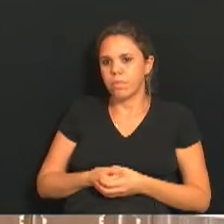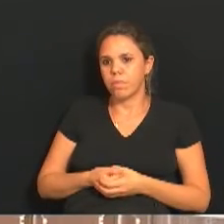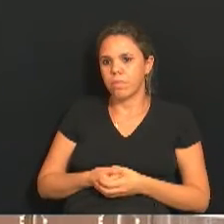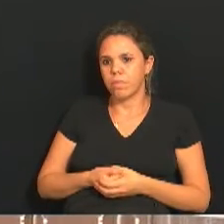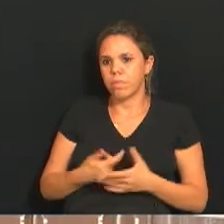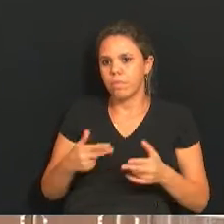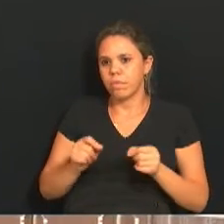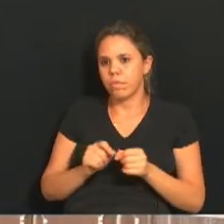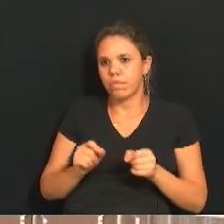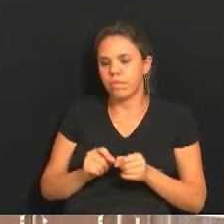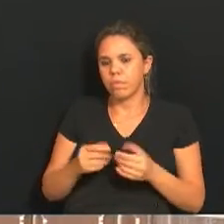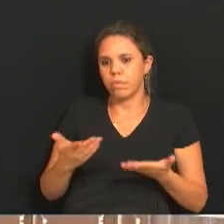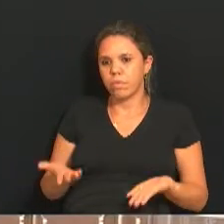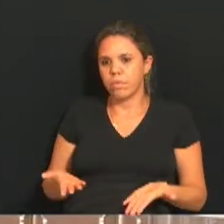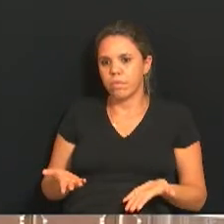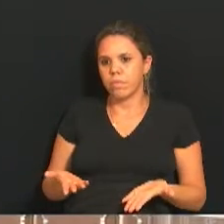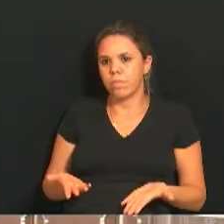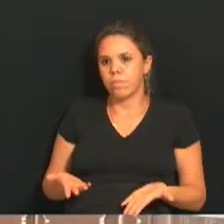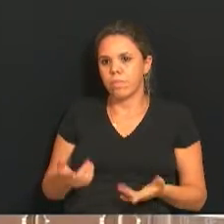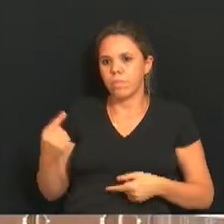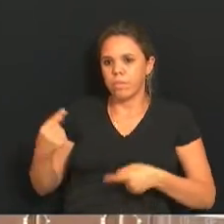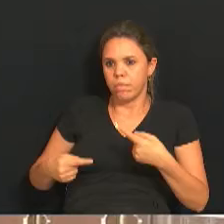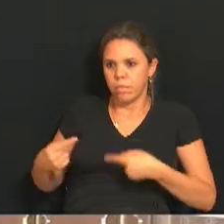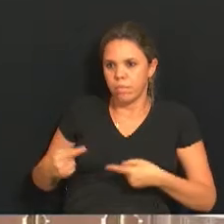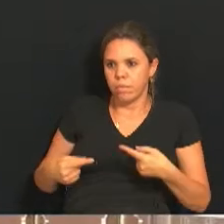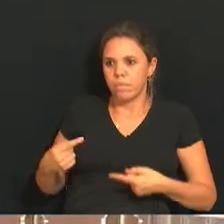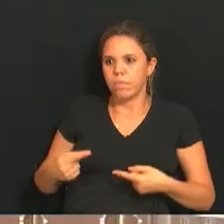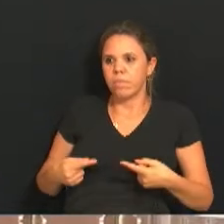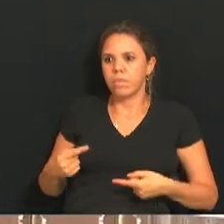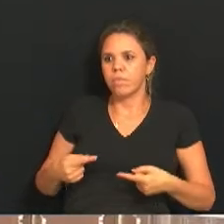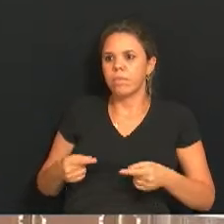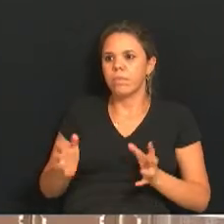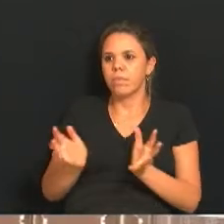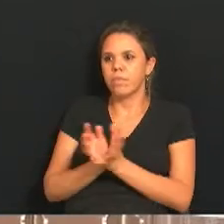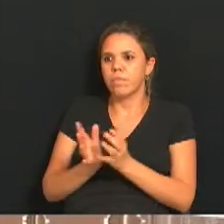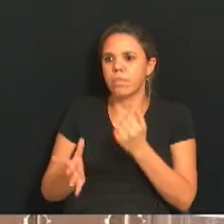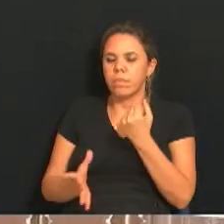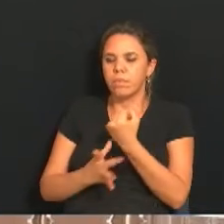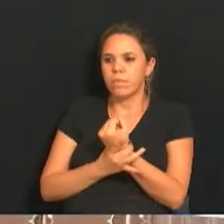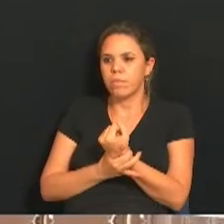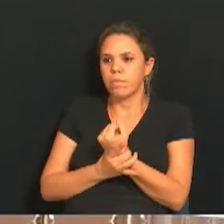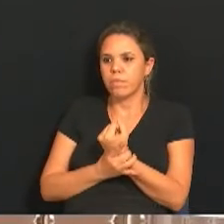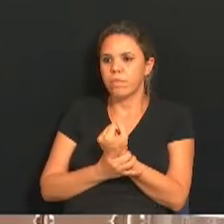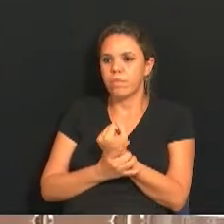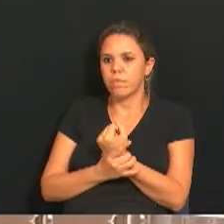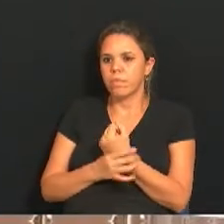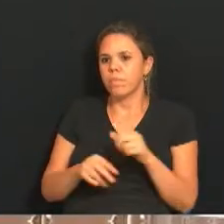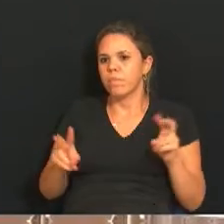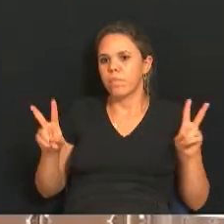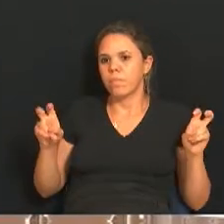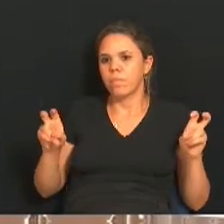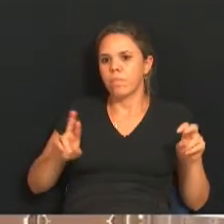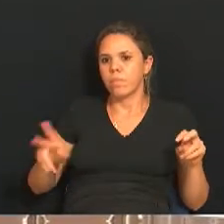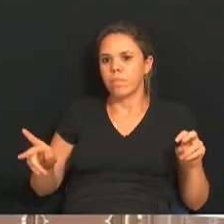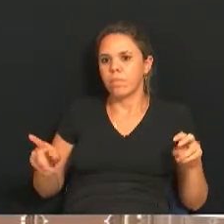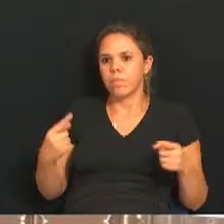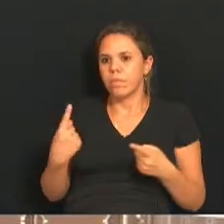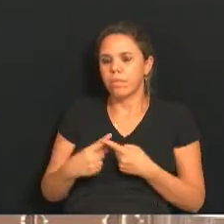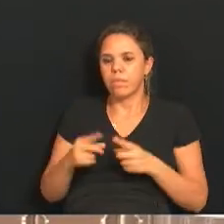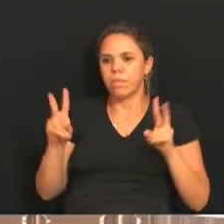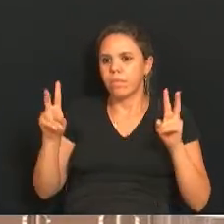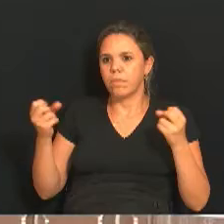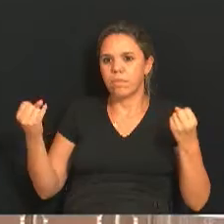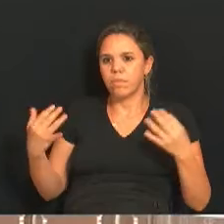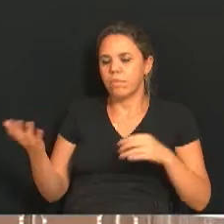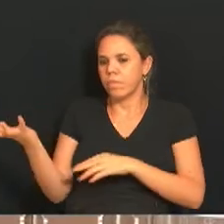ser feita. E é isso que a gente está discutindo. A Comissão de Segurança, quando a gente traz esse assunto, não é porque a gente quer tratar a questão do morador